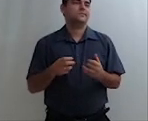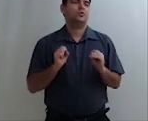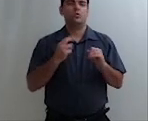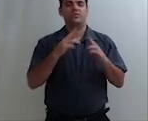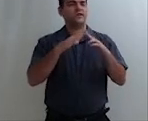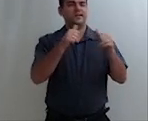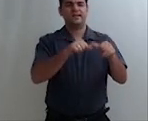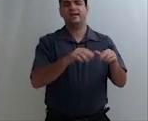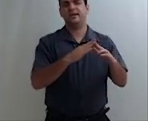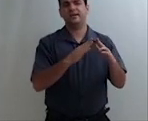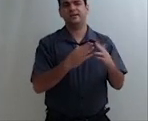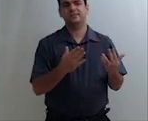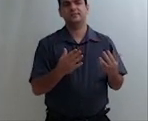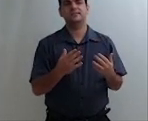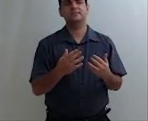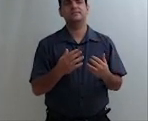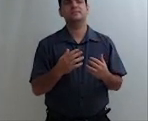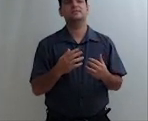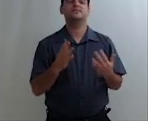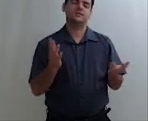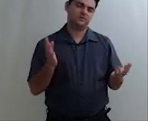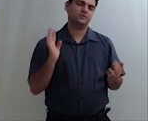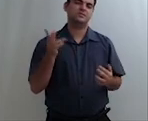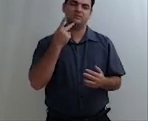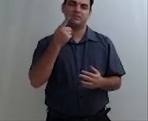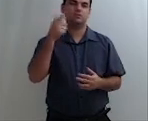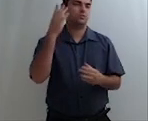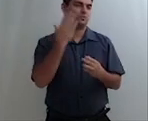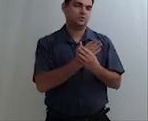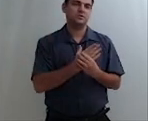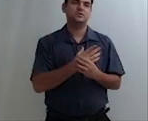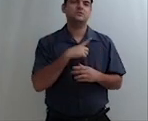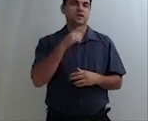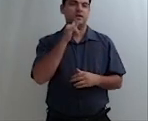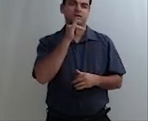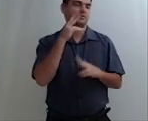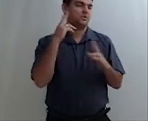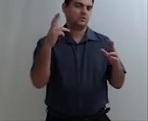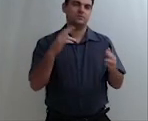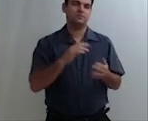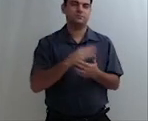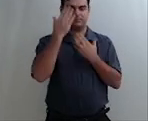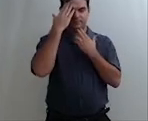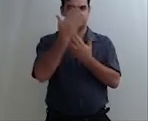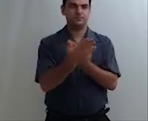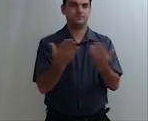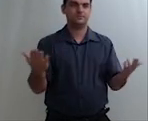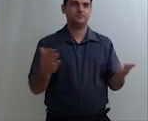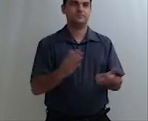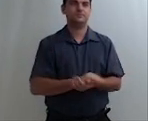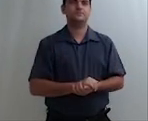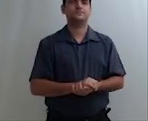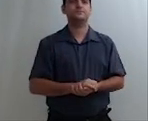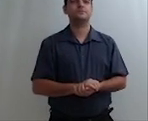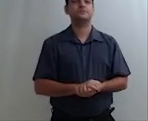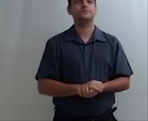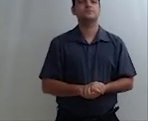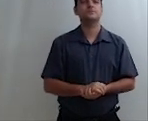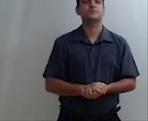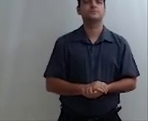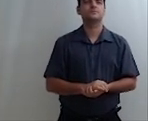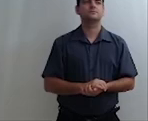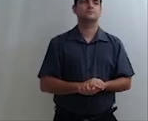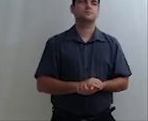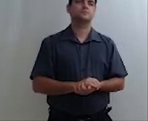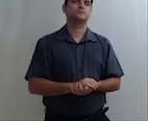outro rhc supr mencionado Obrigado excelência Obrigado Doutor Ministério Público quer fazer